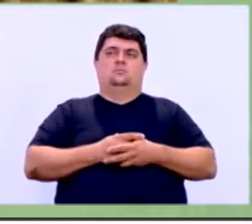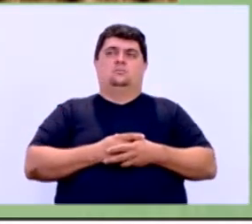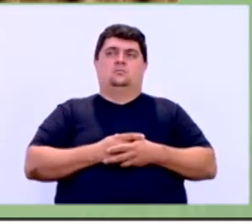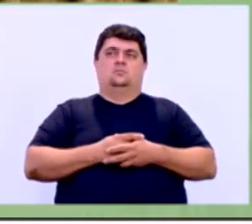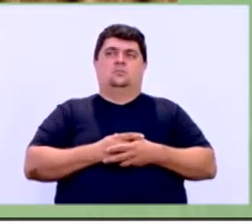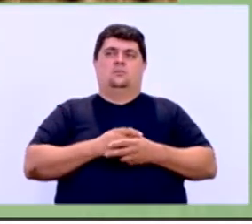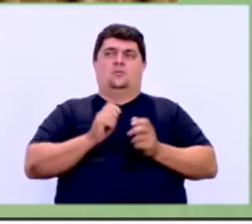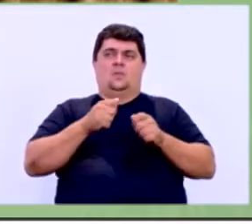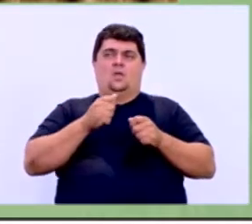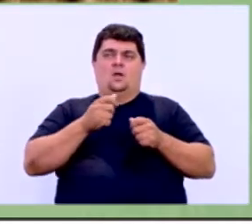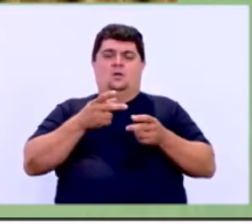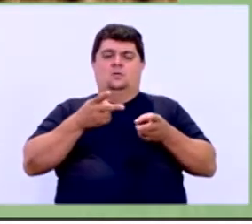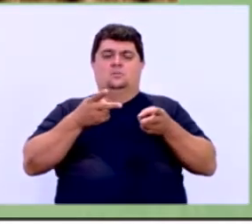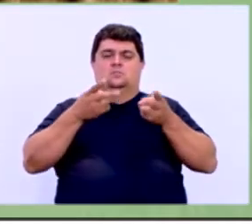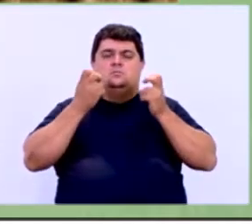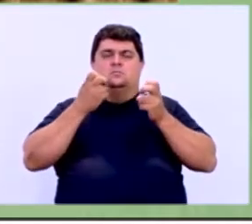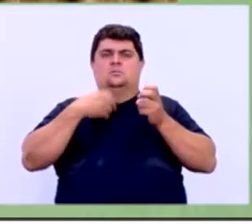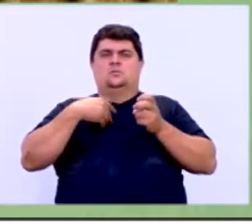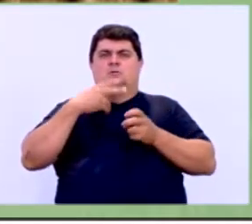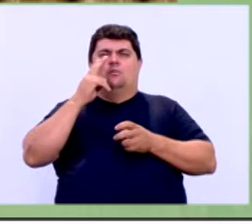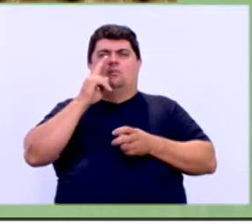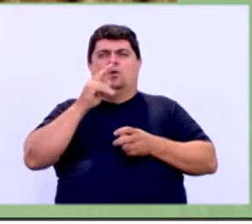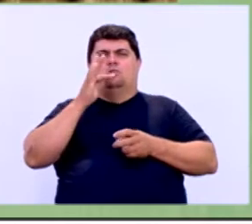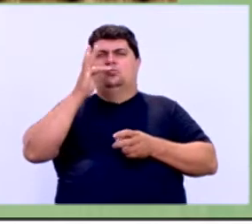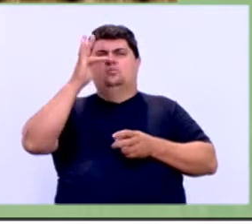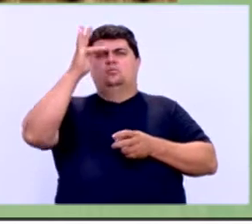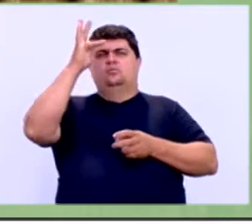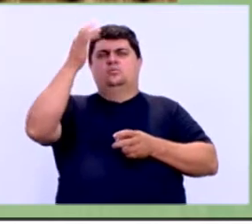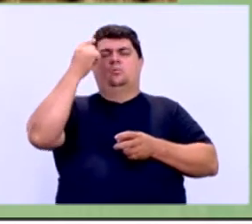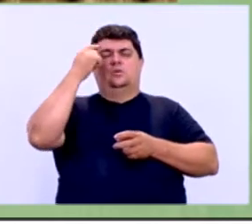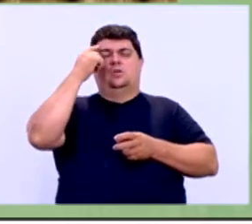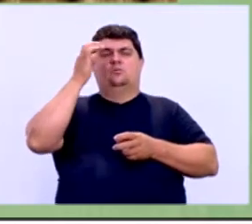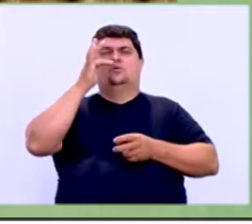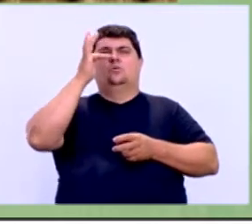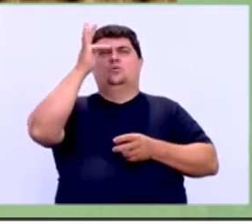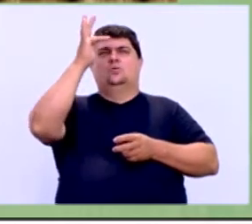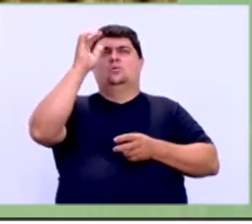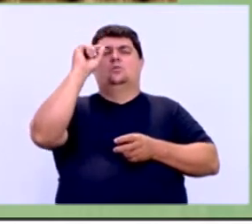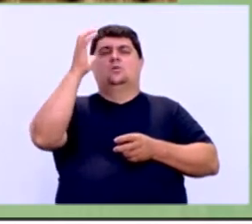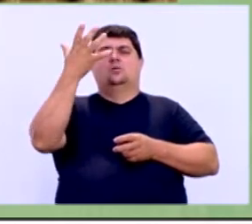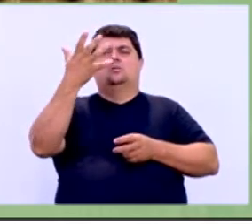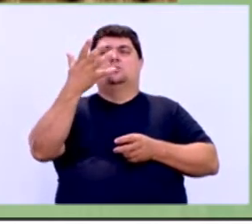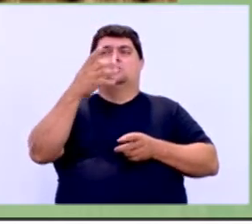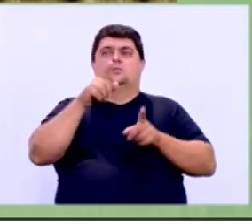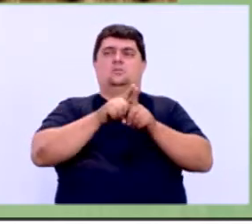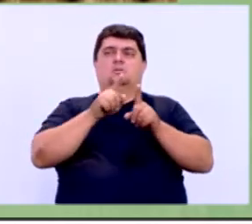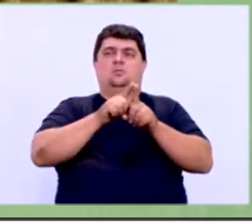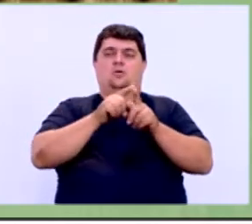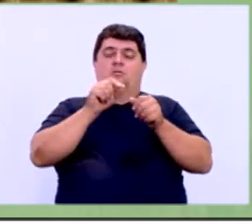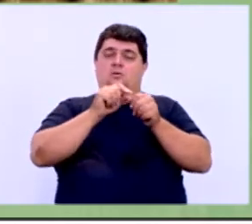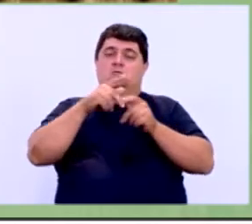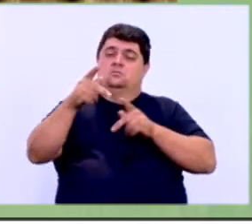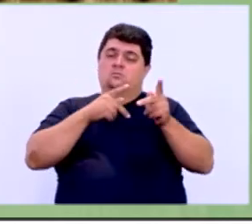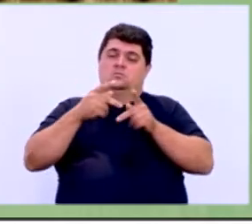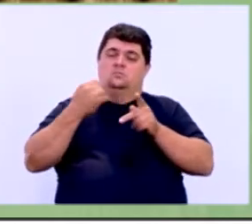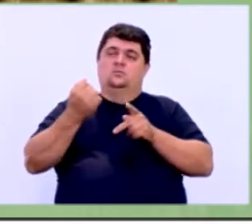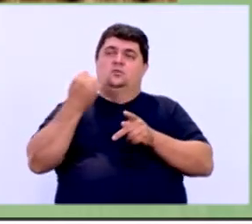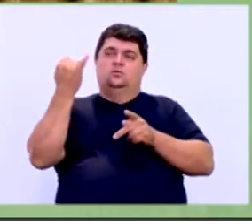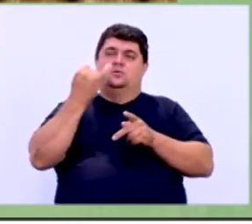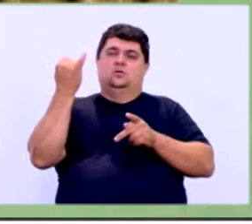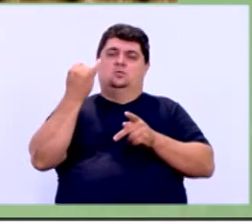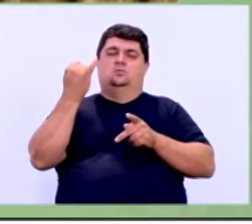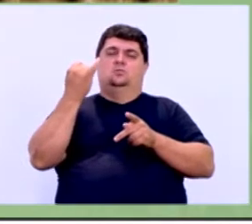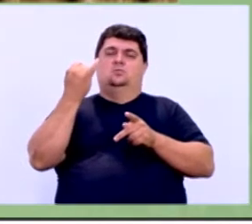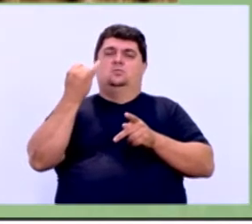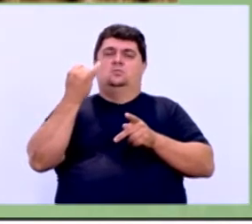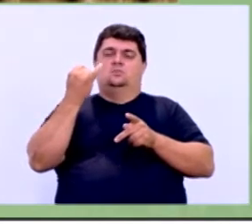Prever cenários, você olhar de forma futurista, né, para o negócio e traçar um plano, começar a montar